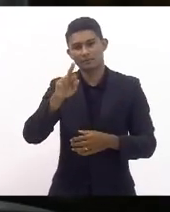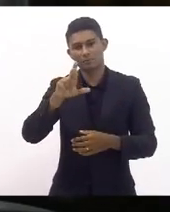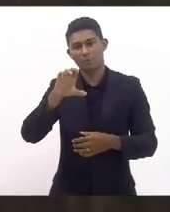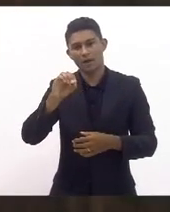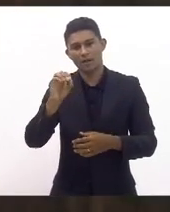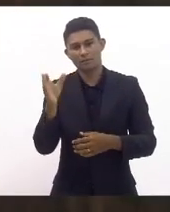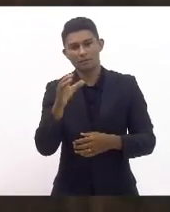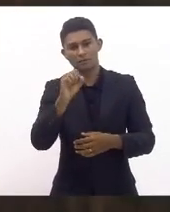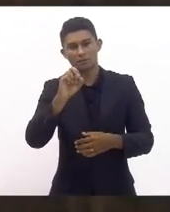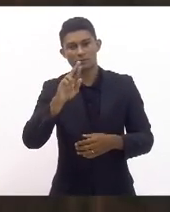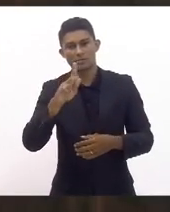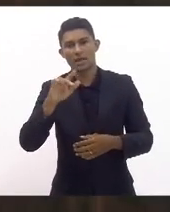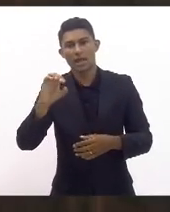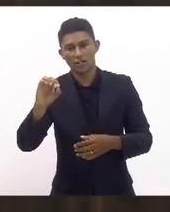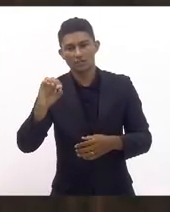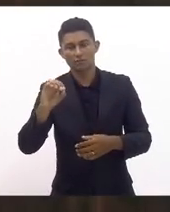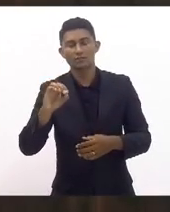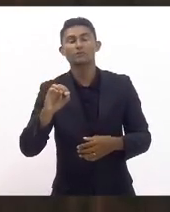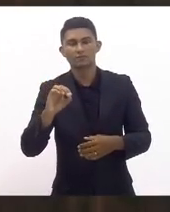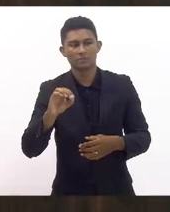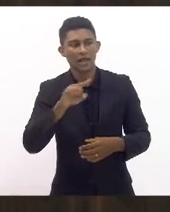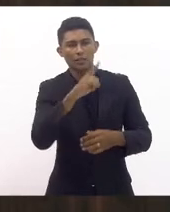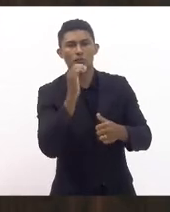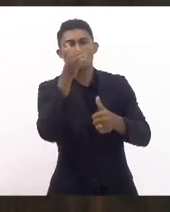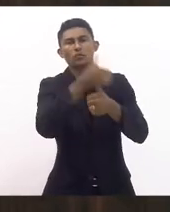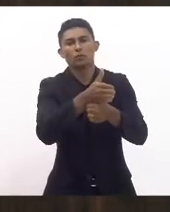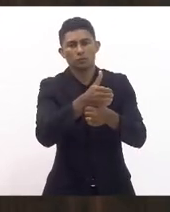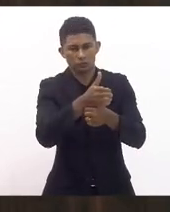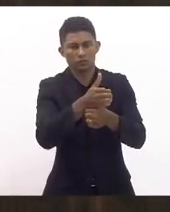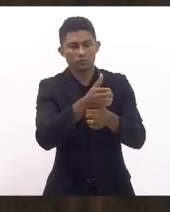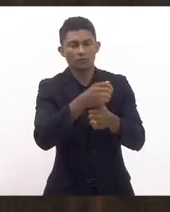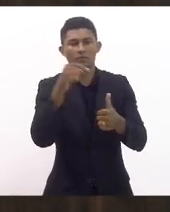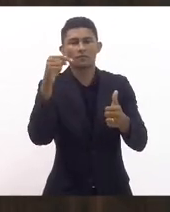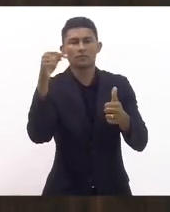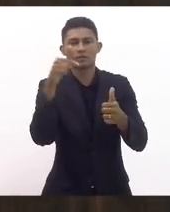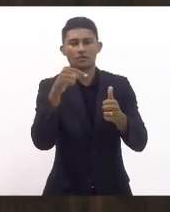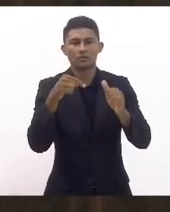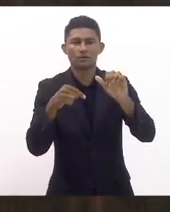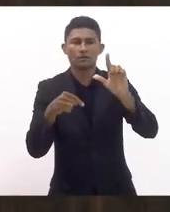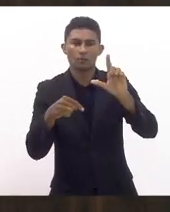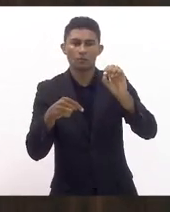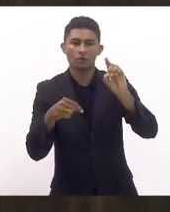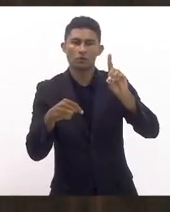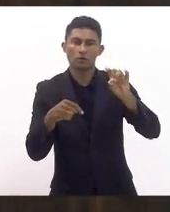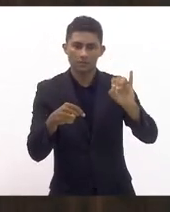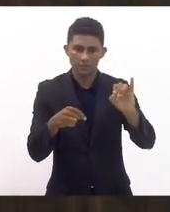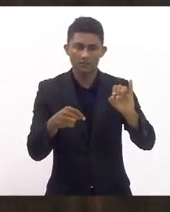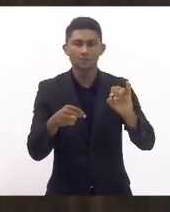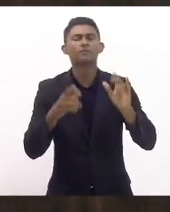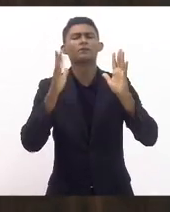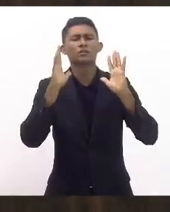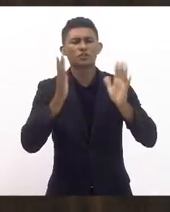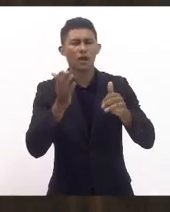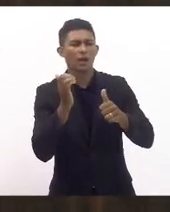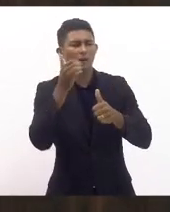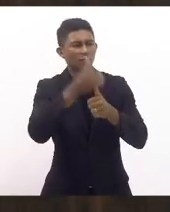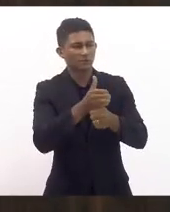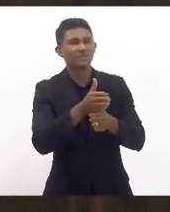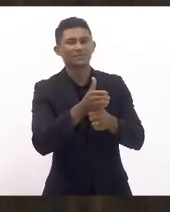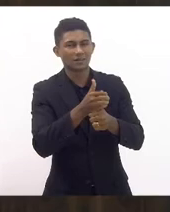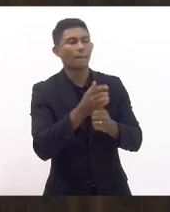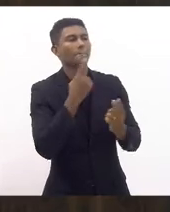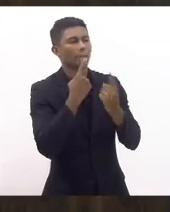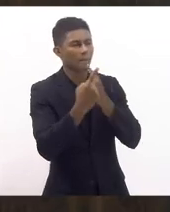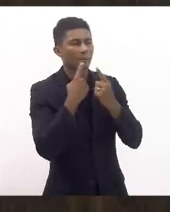pouco no lugar do ex-reitor Lodi, mas já tínhamos feito uma conversa, e já de pronto